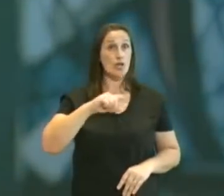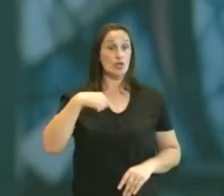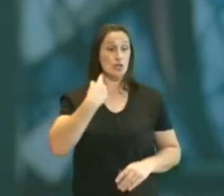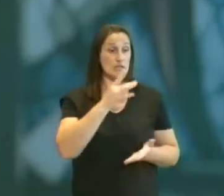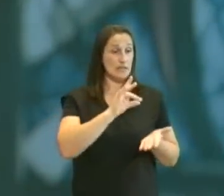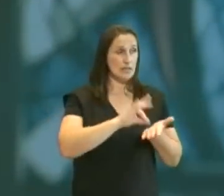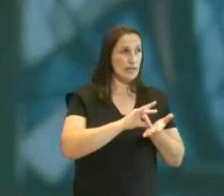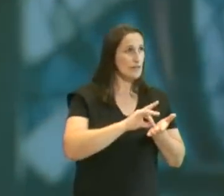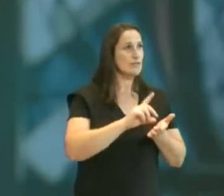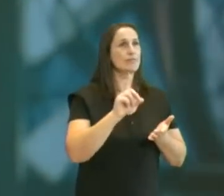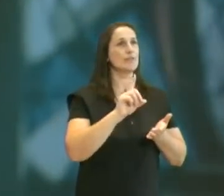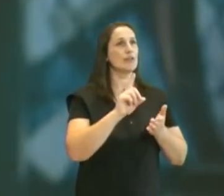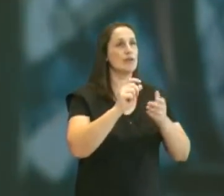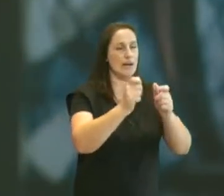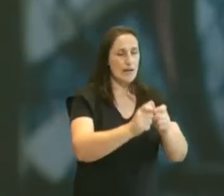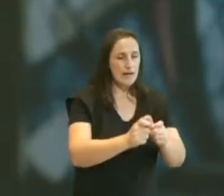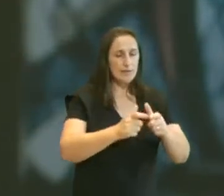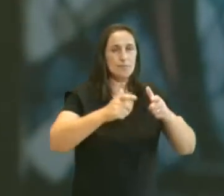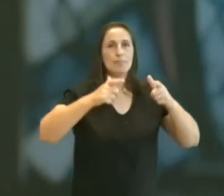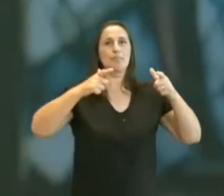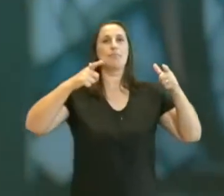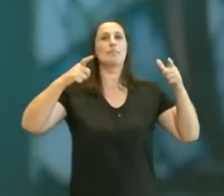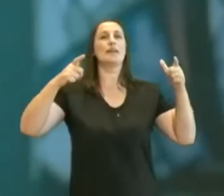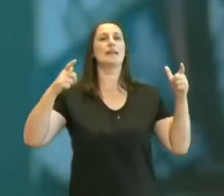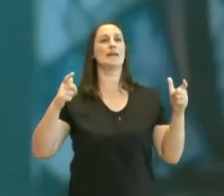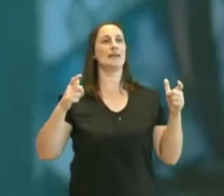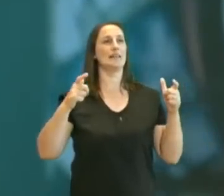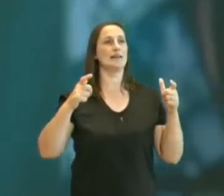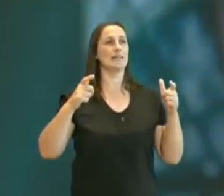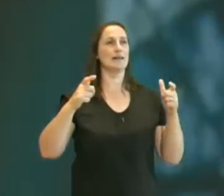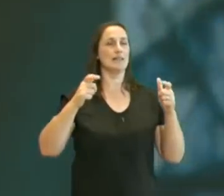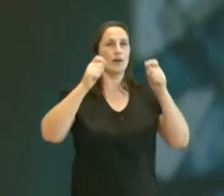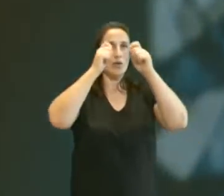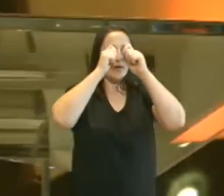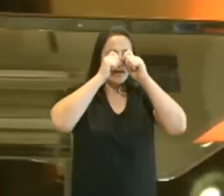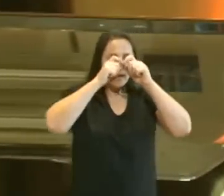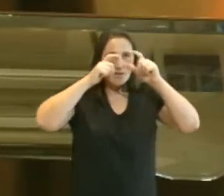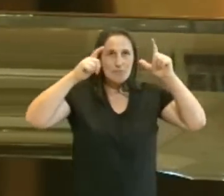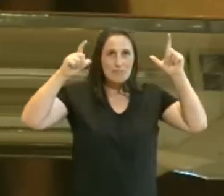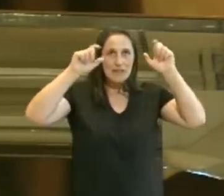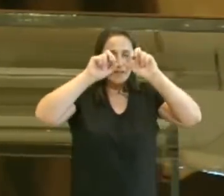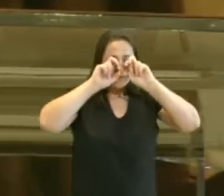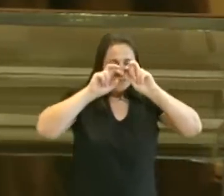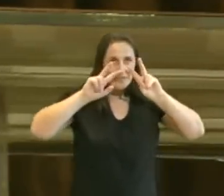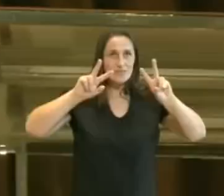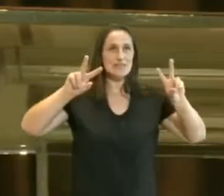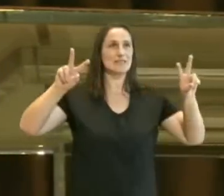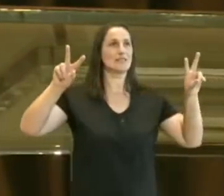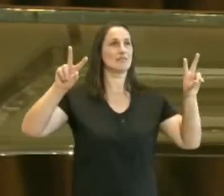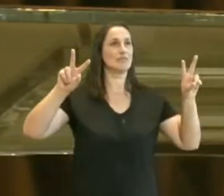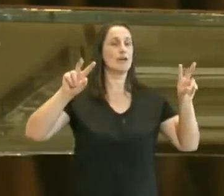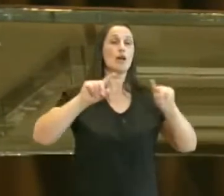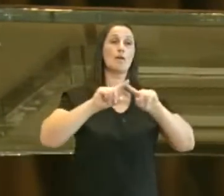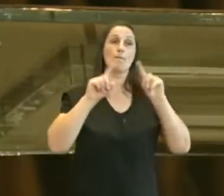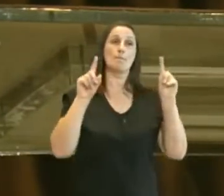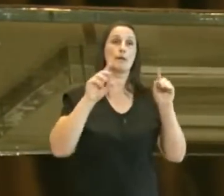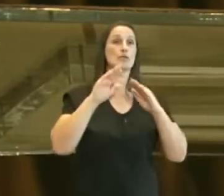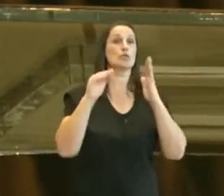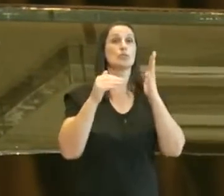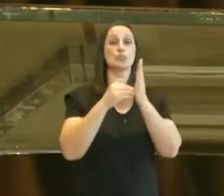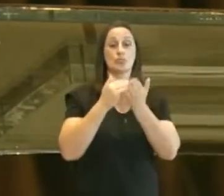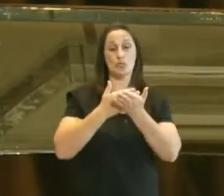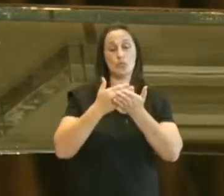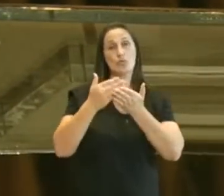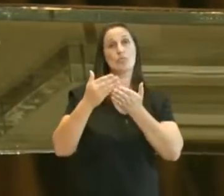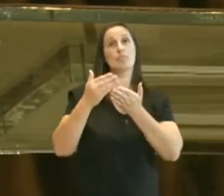nossa capacidade de enxergar. Mas tudo começa com essa caminhada, onde a